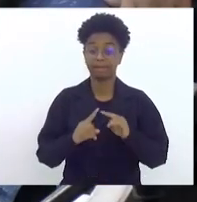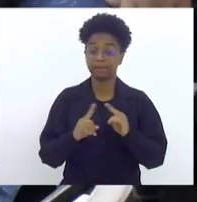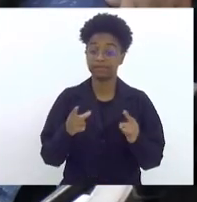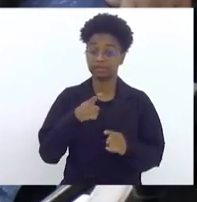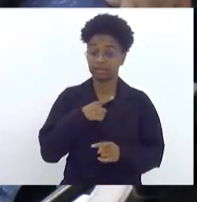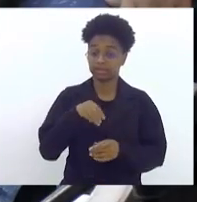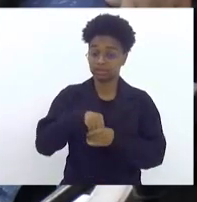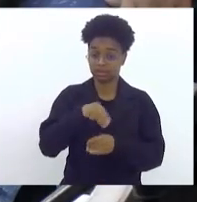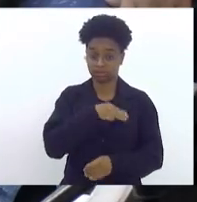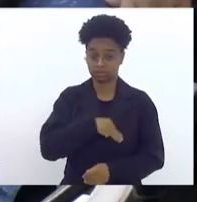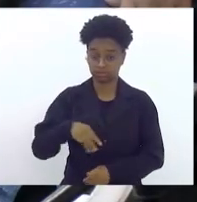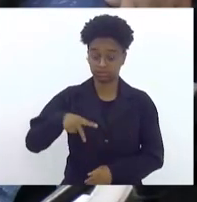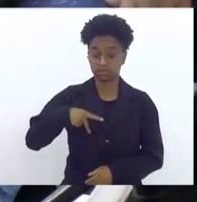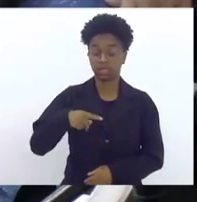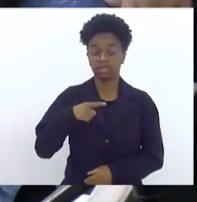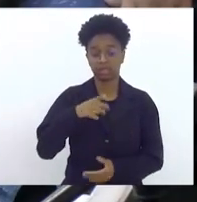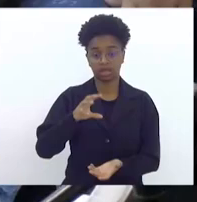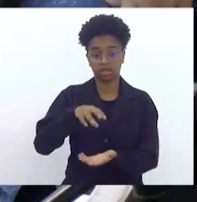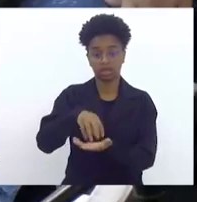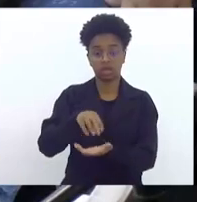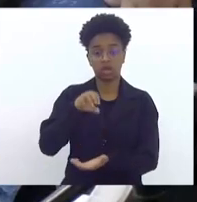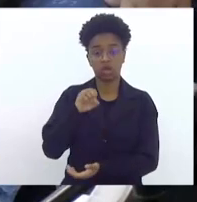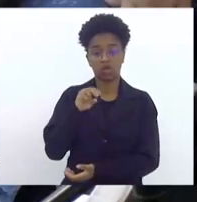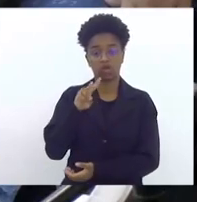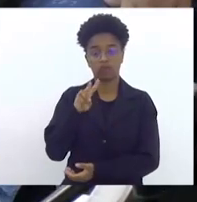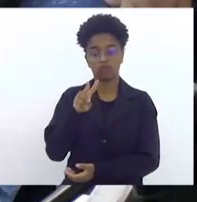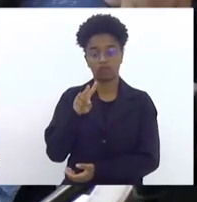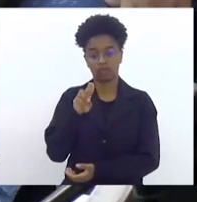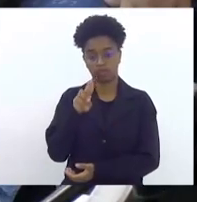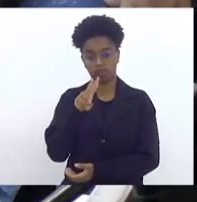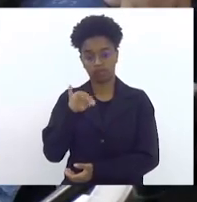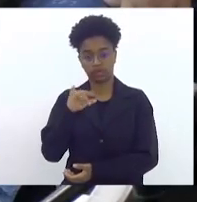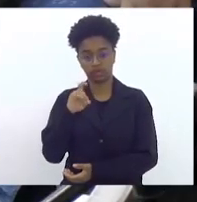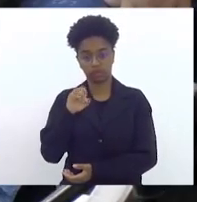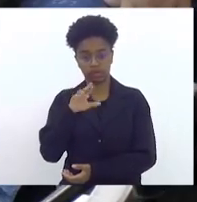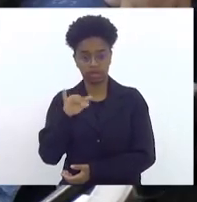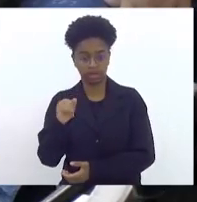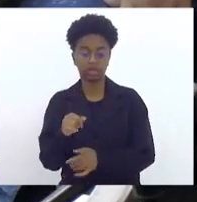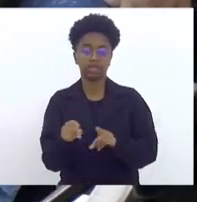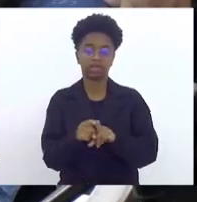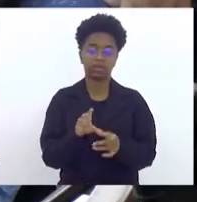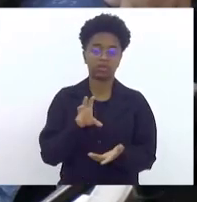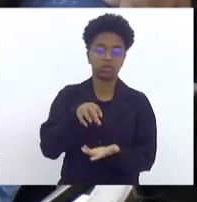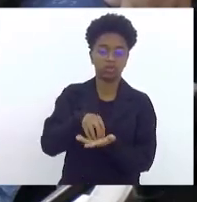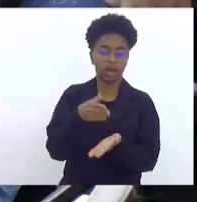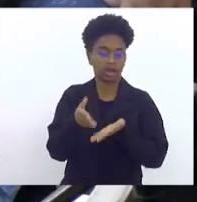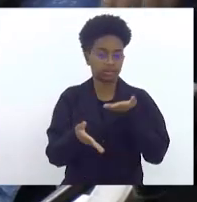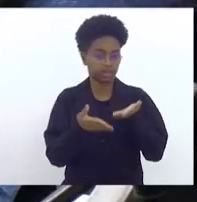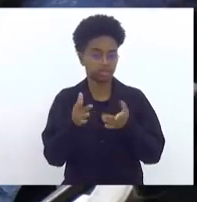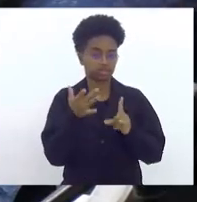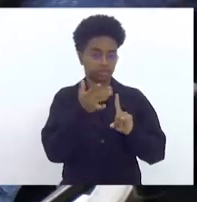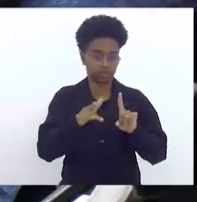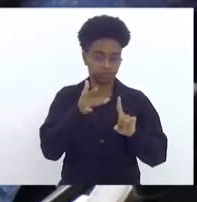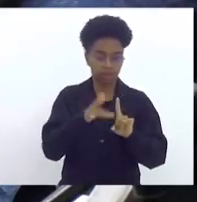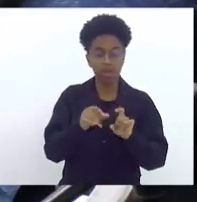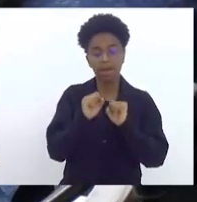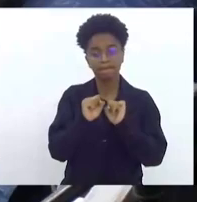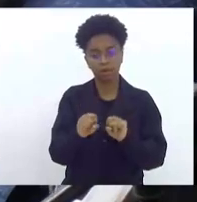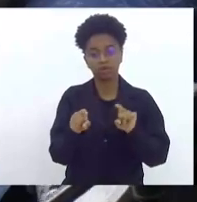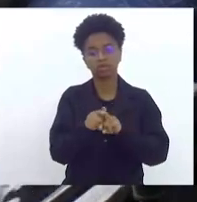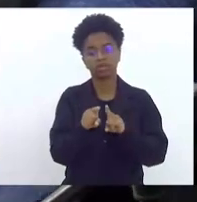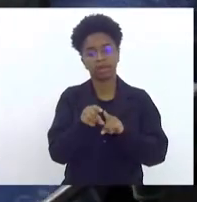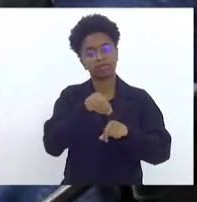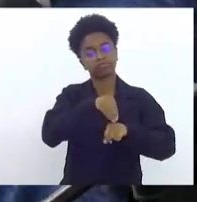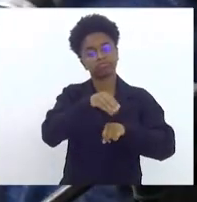no Ministério Público Como eu disse uma ouvidoria da mulher nós temos um núcleo de atendimento a vítima que pode dar essas